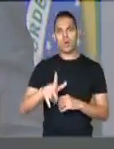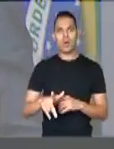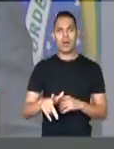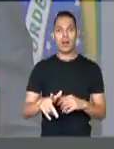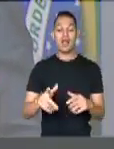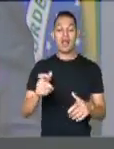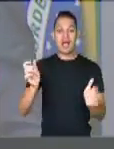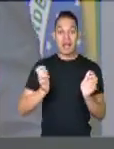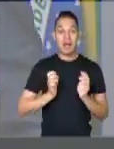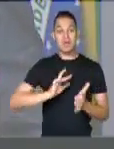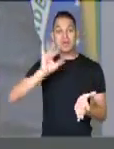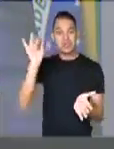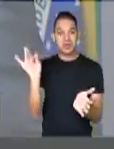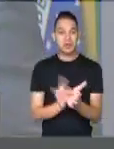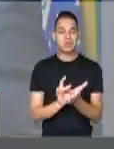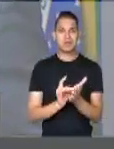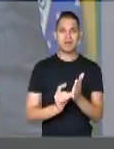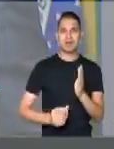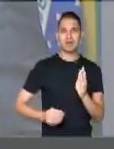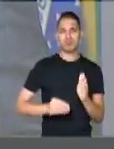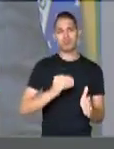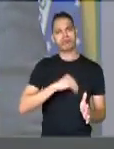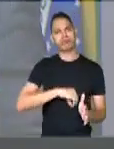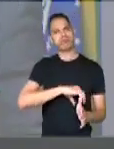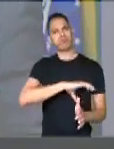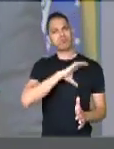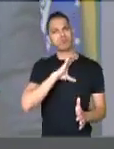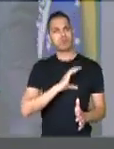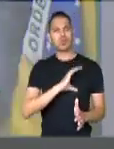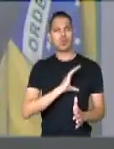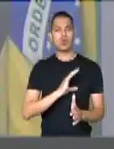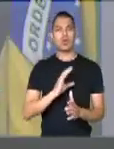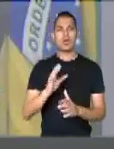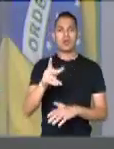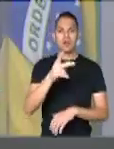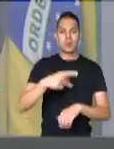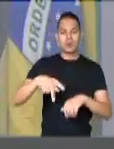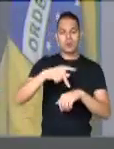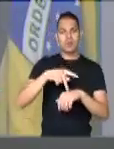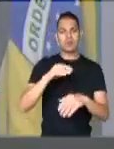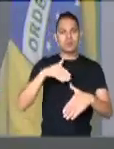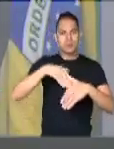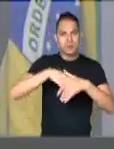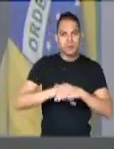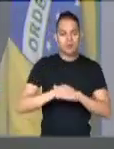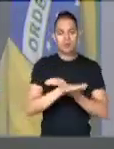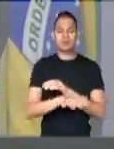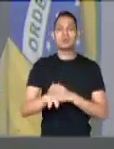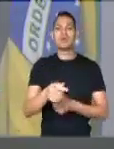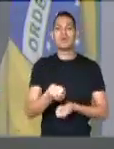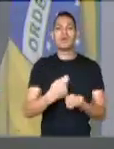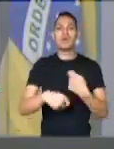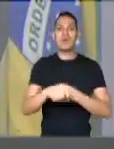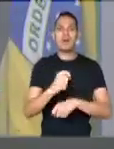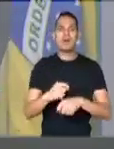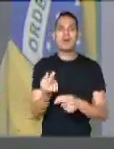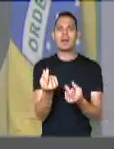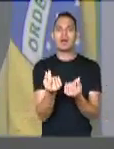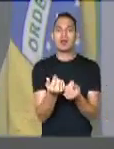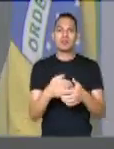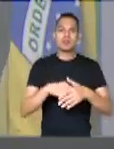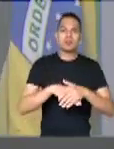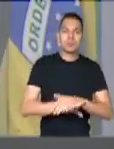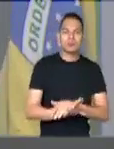grandes fortunas. Estamos falando do dinheiro que se tem no Brasil investido no setor financeiro e que aqui,